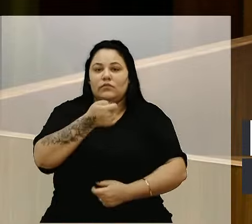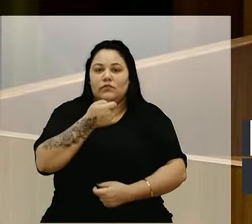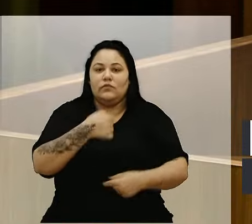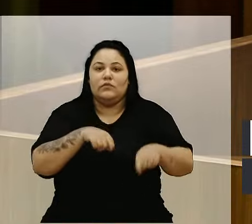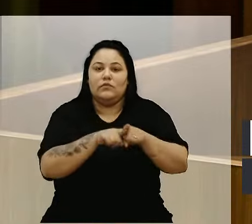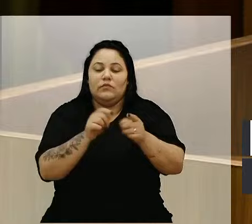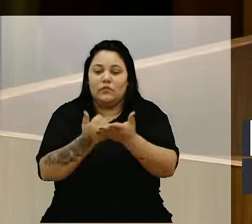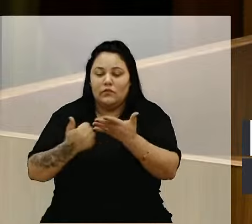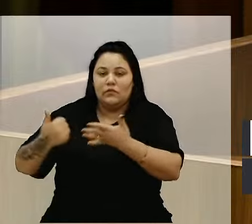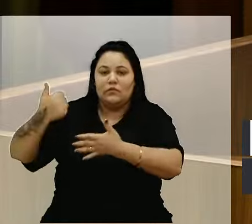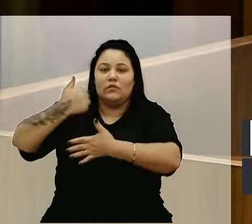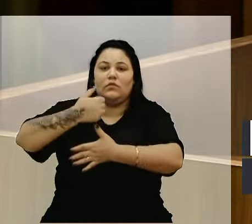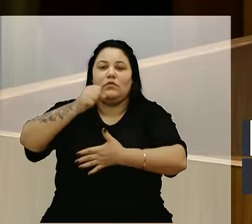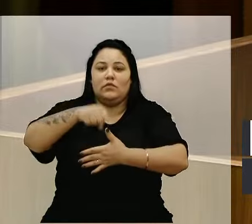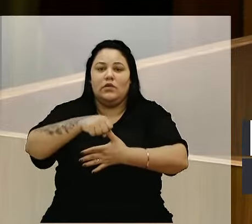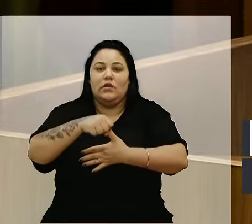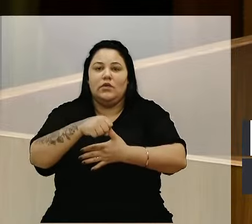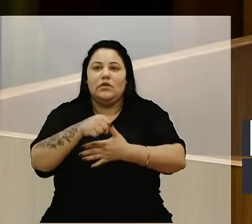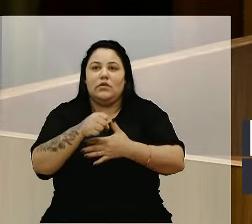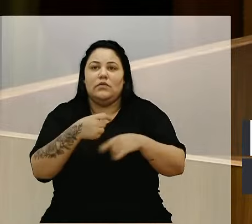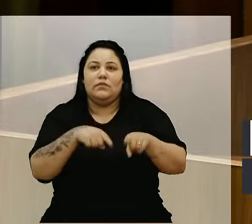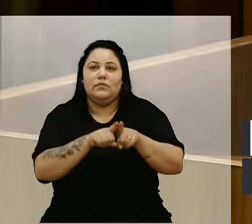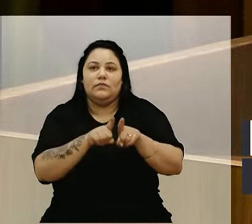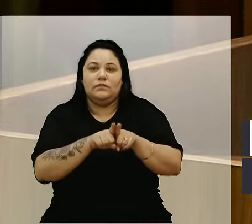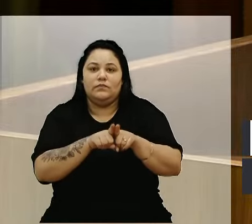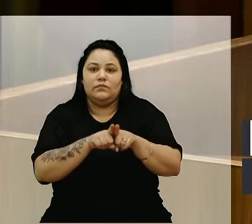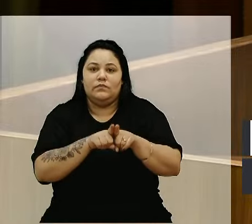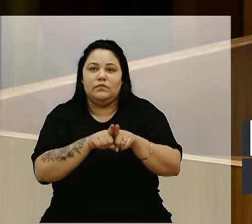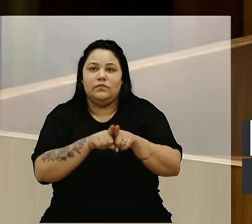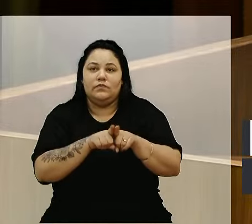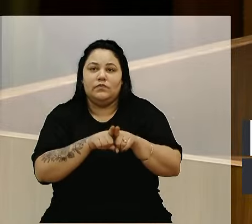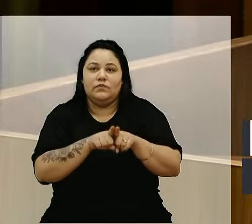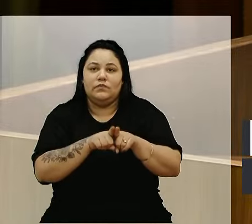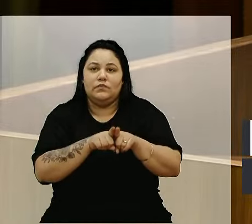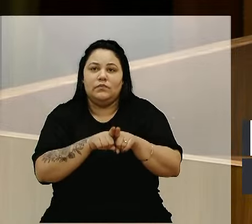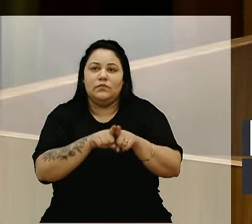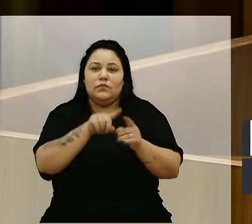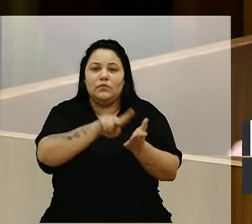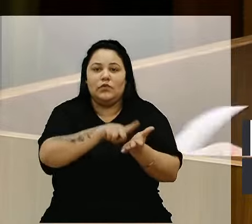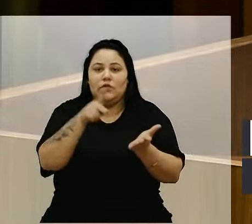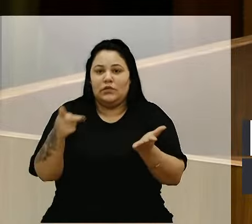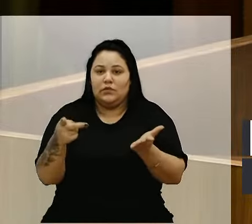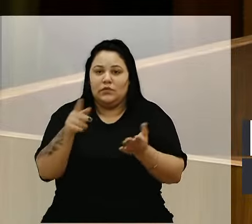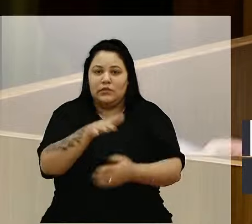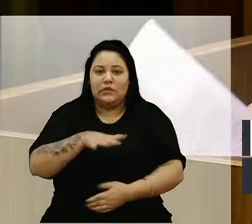vezes te entrevistar e mostrar o teu trabalho, jornalista do Pioneiro na área policial.